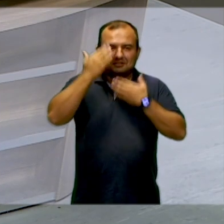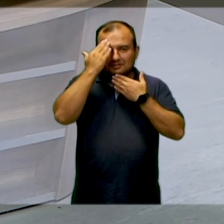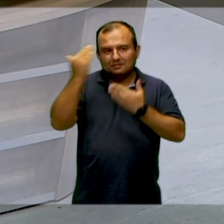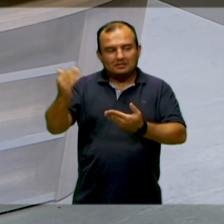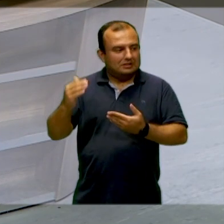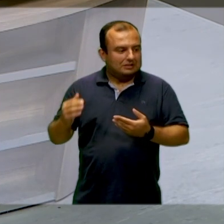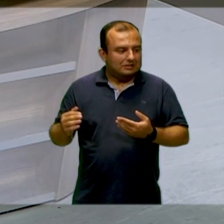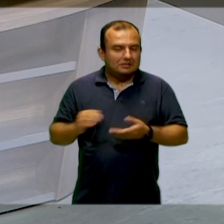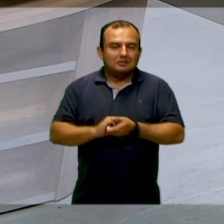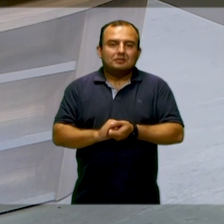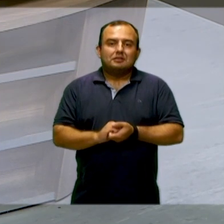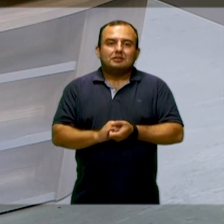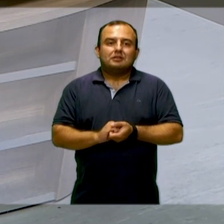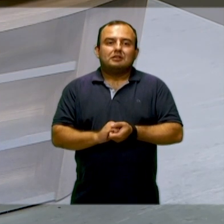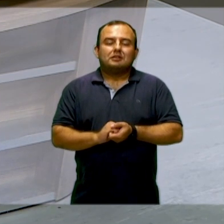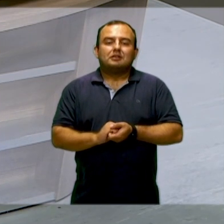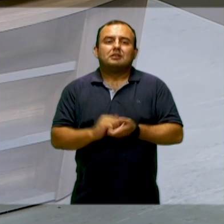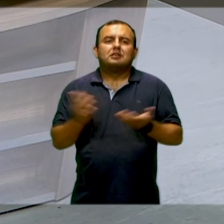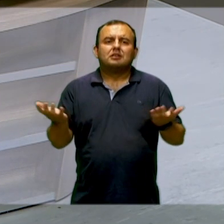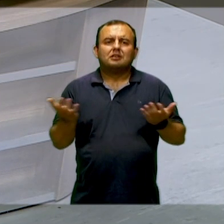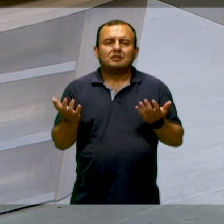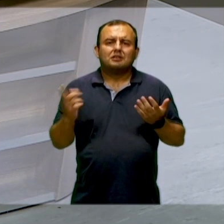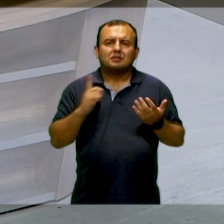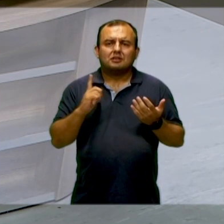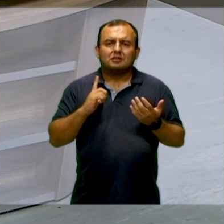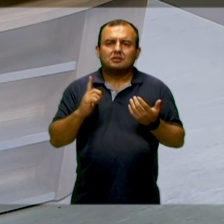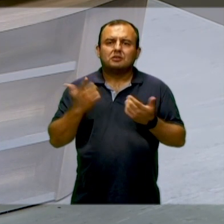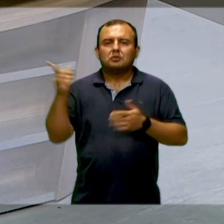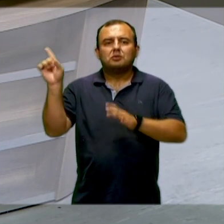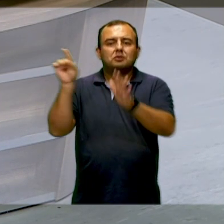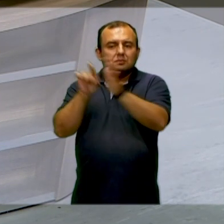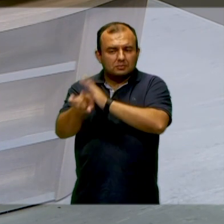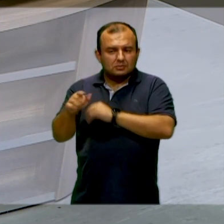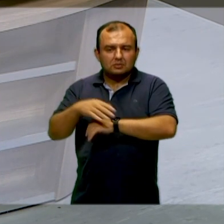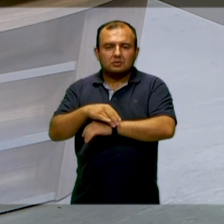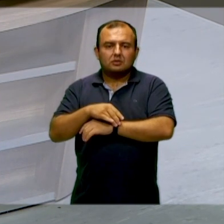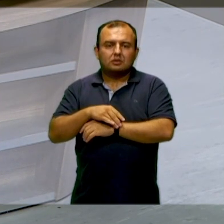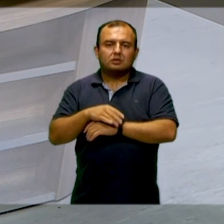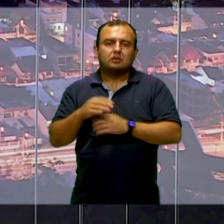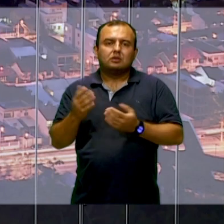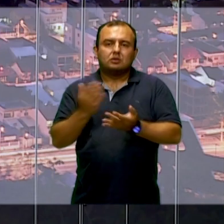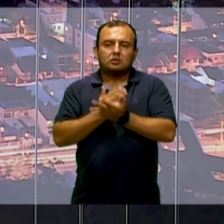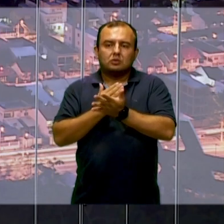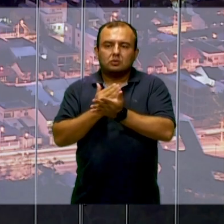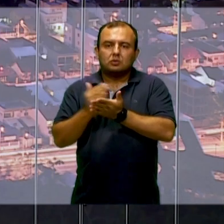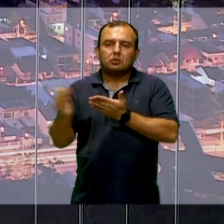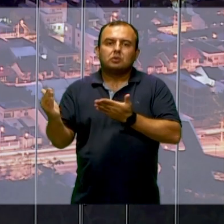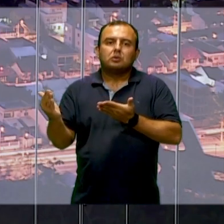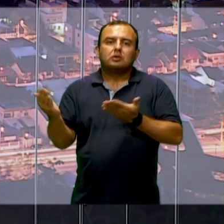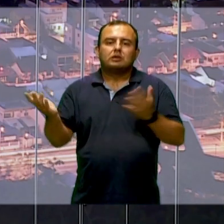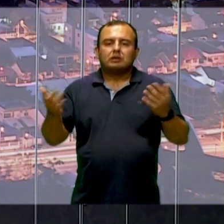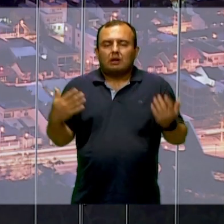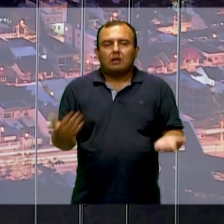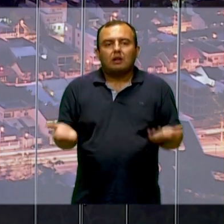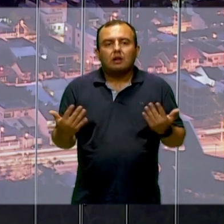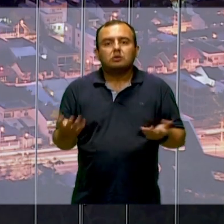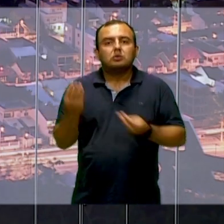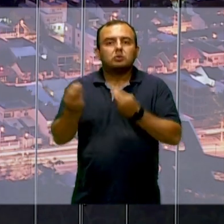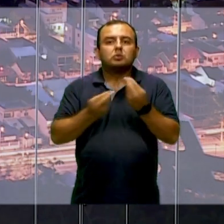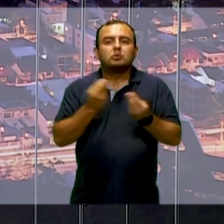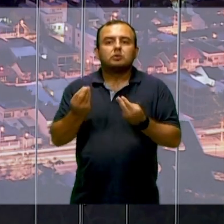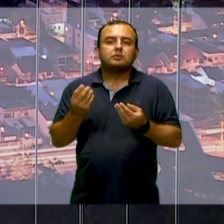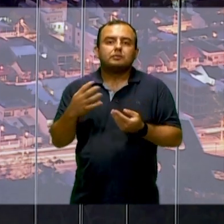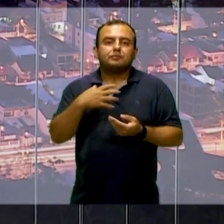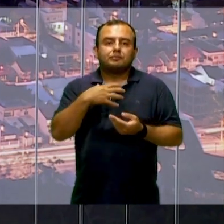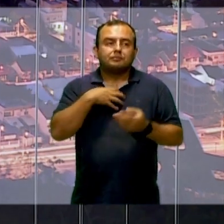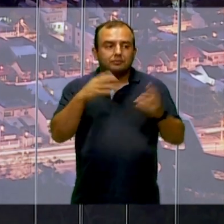E assim, como é que tu tá Eu tinha até preparado outra pergunta, mas vamos entrar levemente. Como é que você